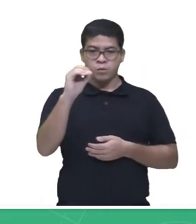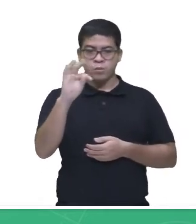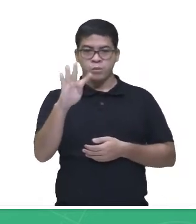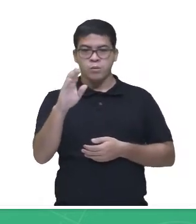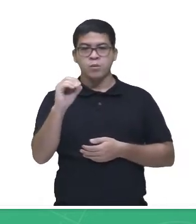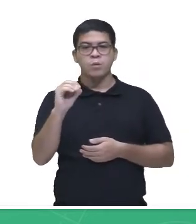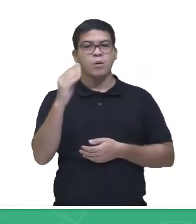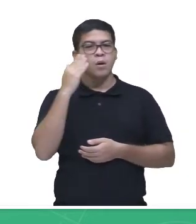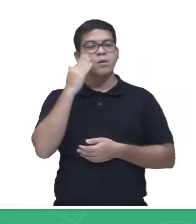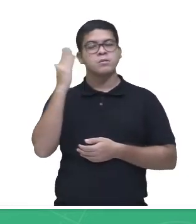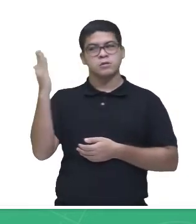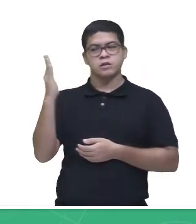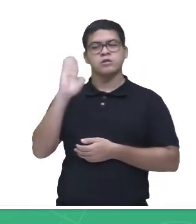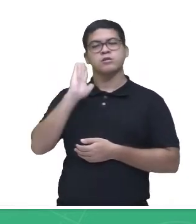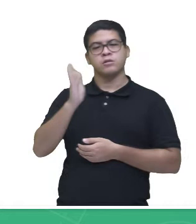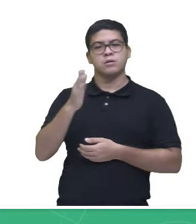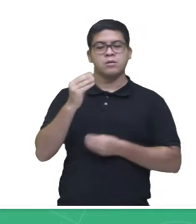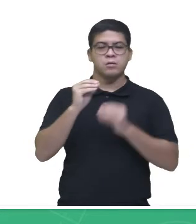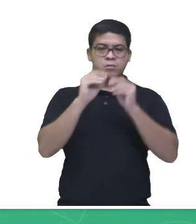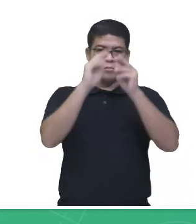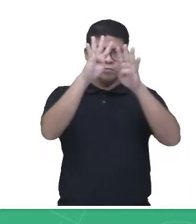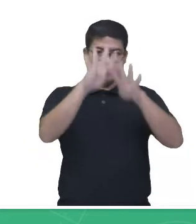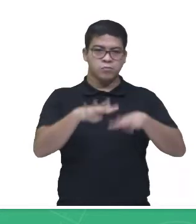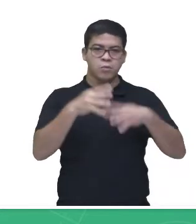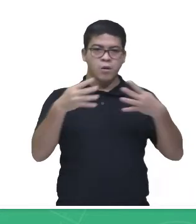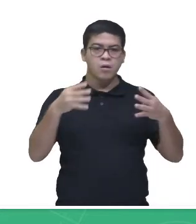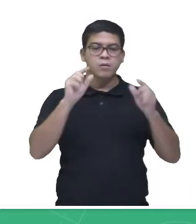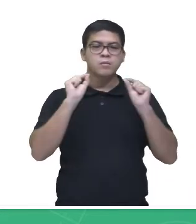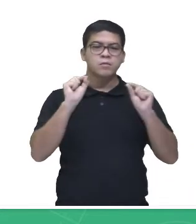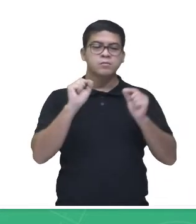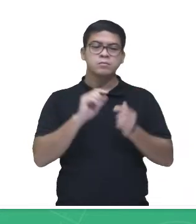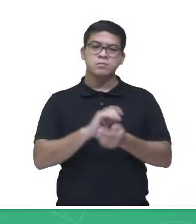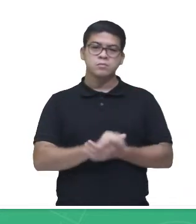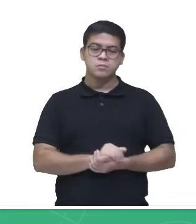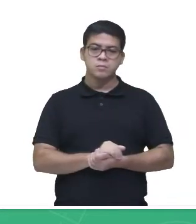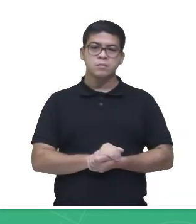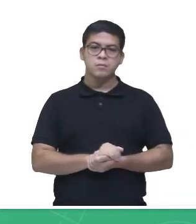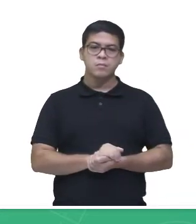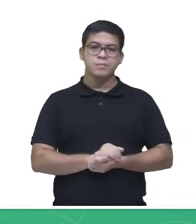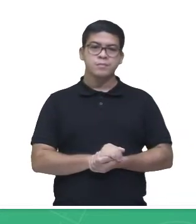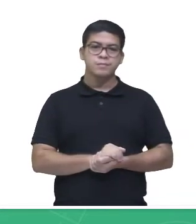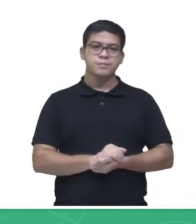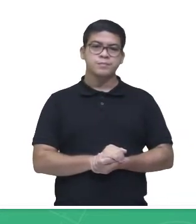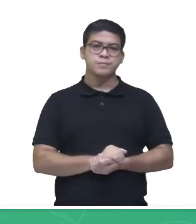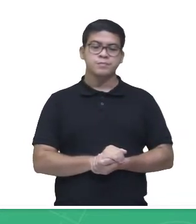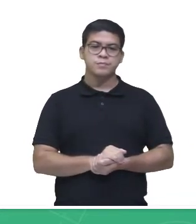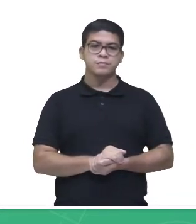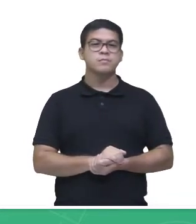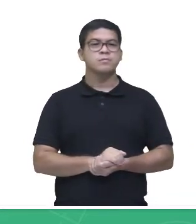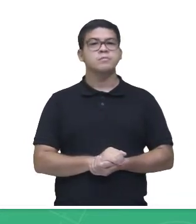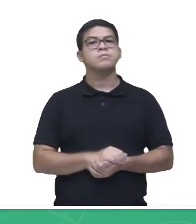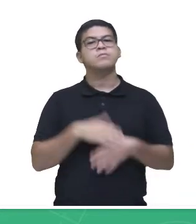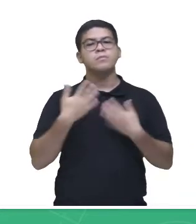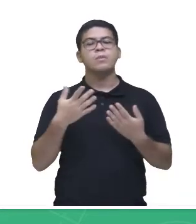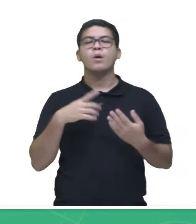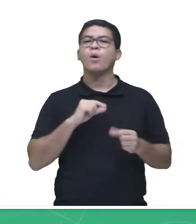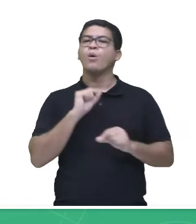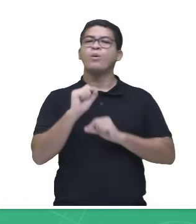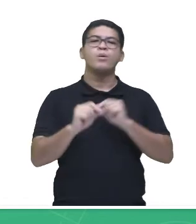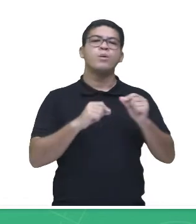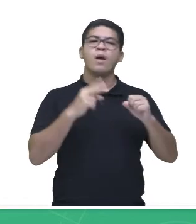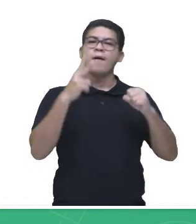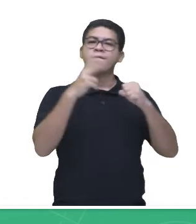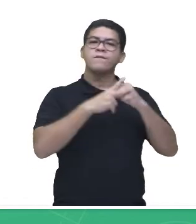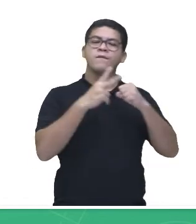Vuelto, ok? Isso daí é o particípio dos verbos irregulares. Vamos conjugar o verbo